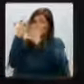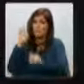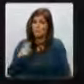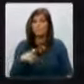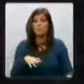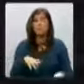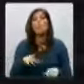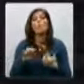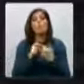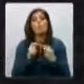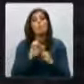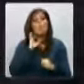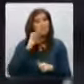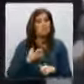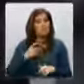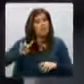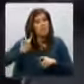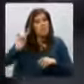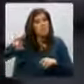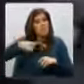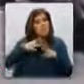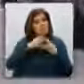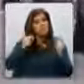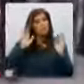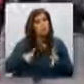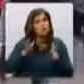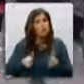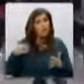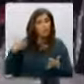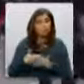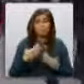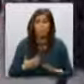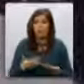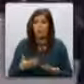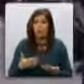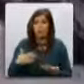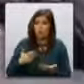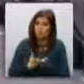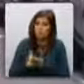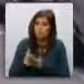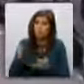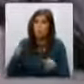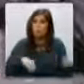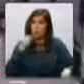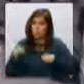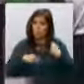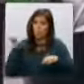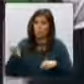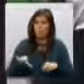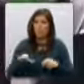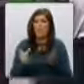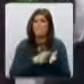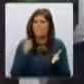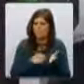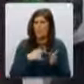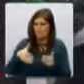da Palestina já deveria ter sido resolvida. Para já, devemos todos temer o pior. O pior ainda pode